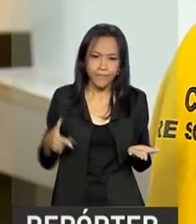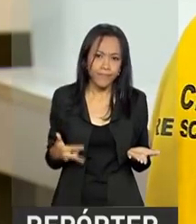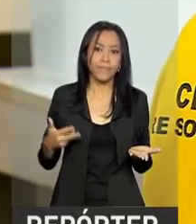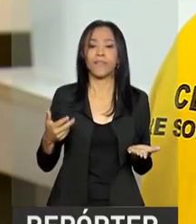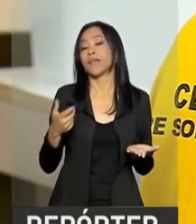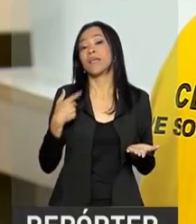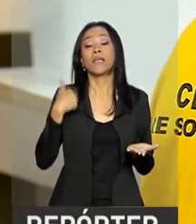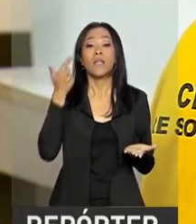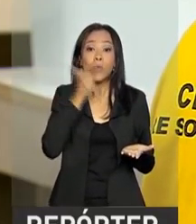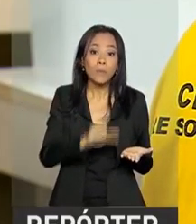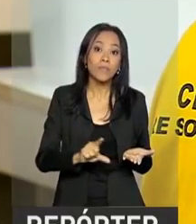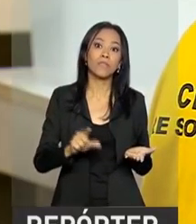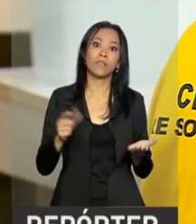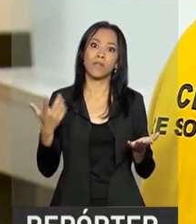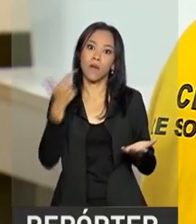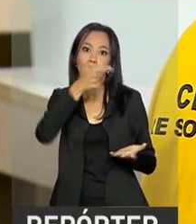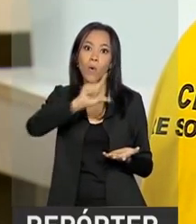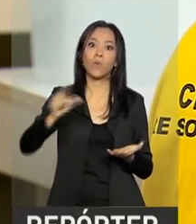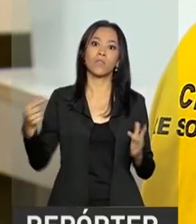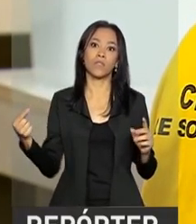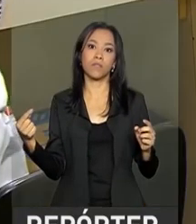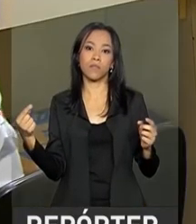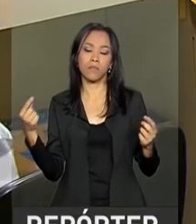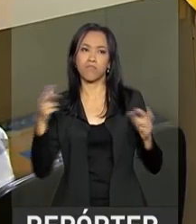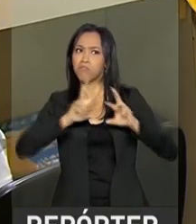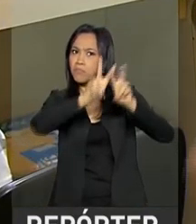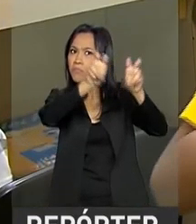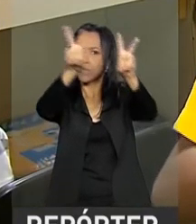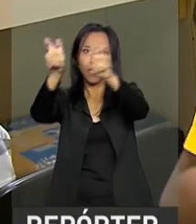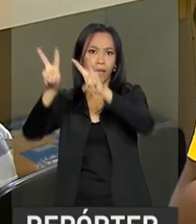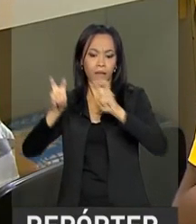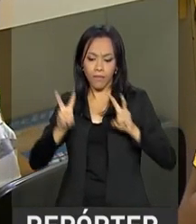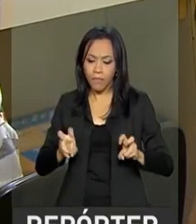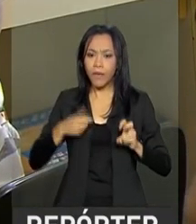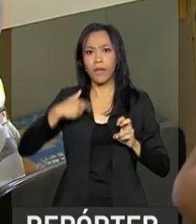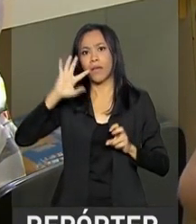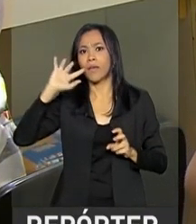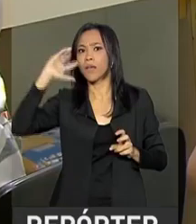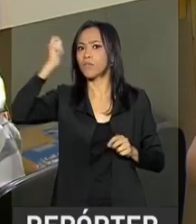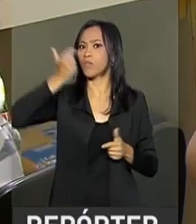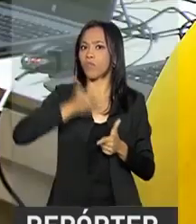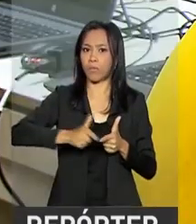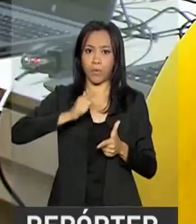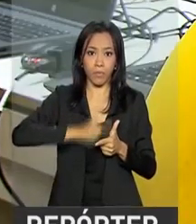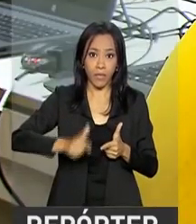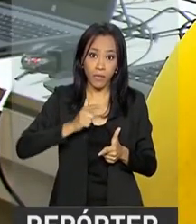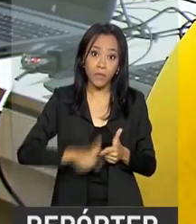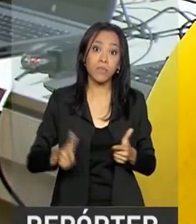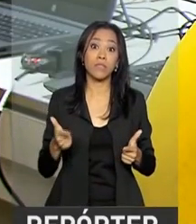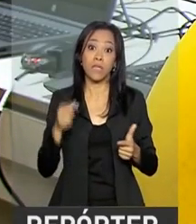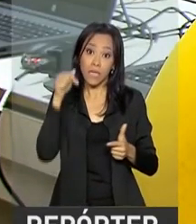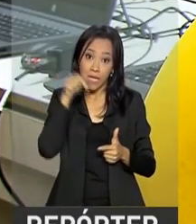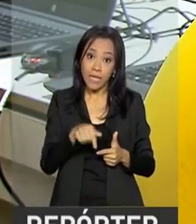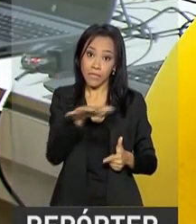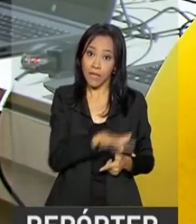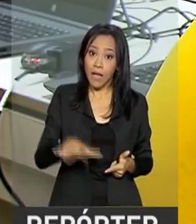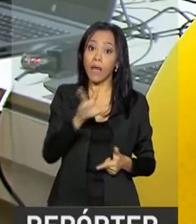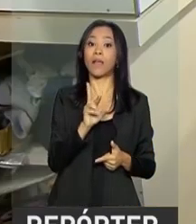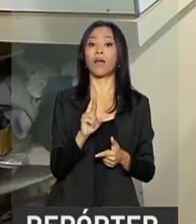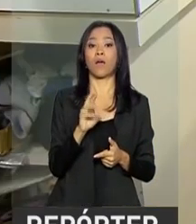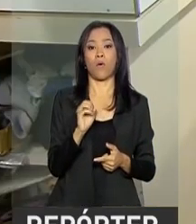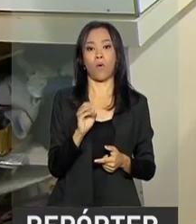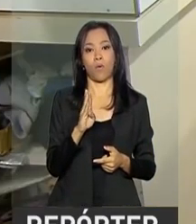que ele vai integrar com outras questões que ele pensa em resolução do problema ea robótica seja utilizado para